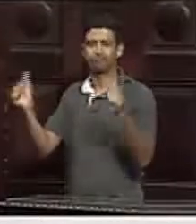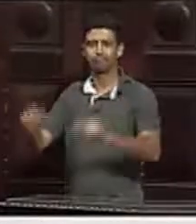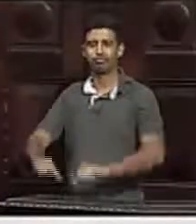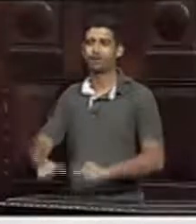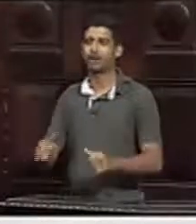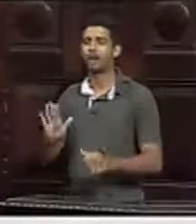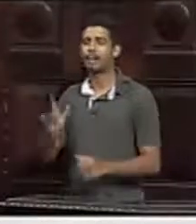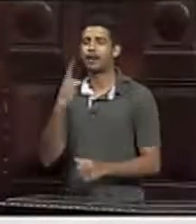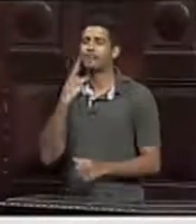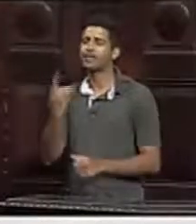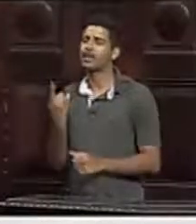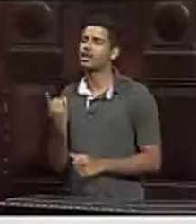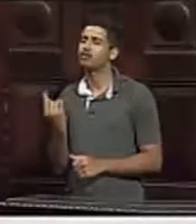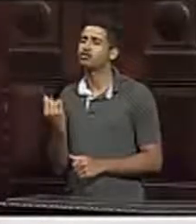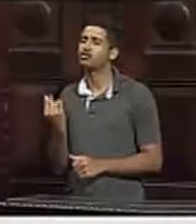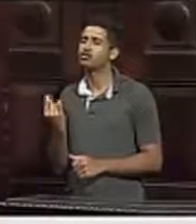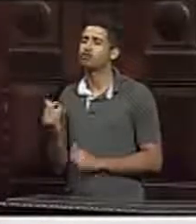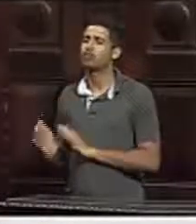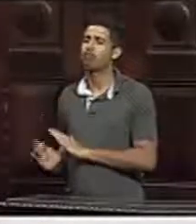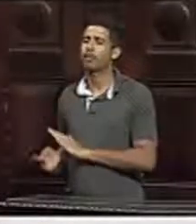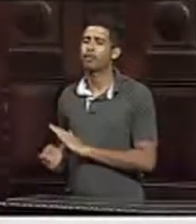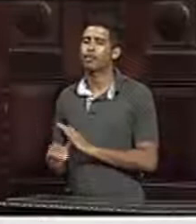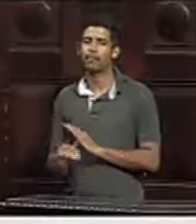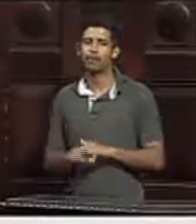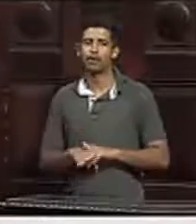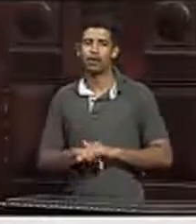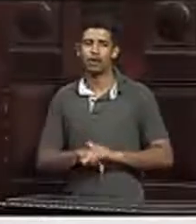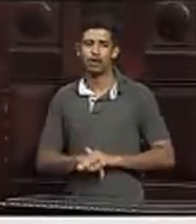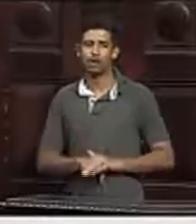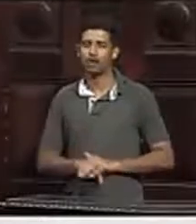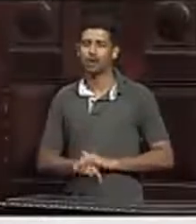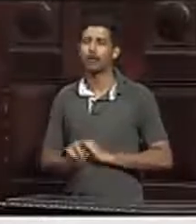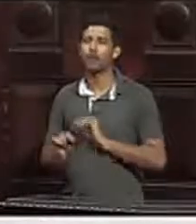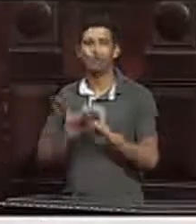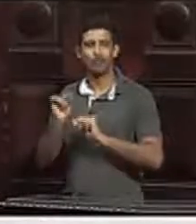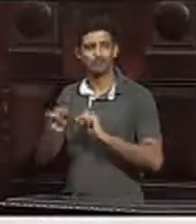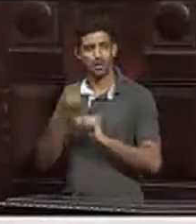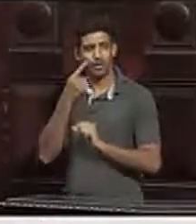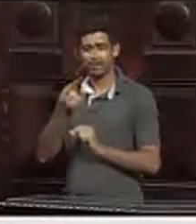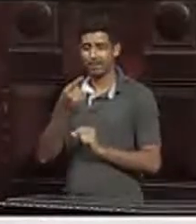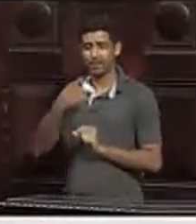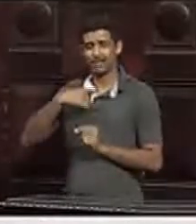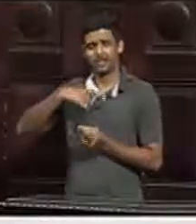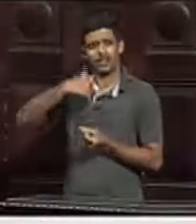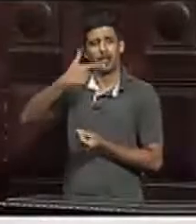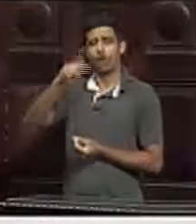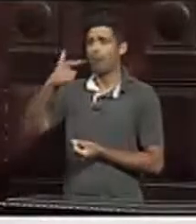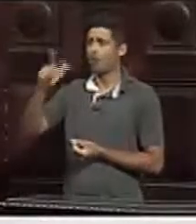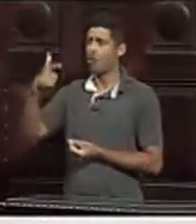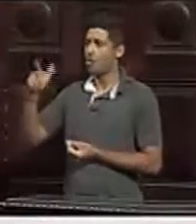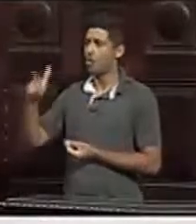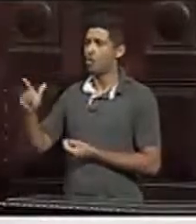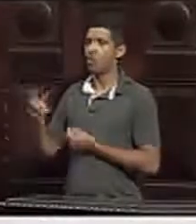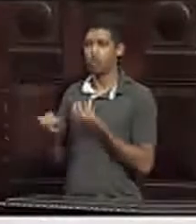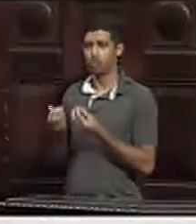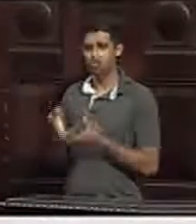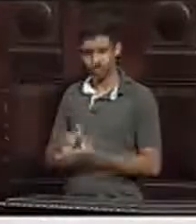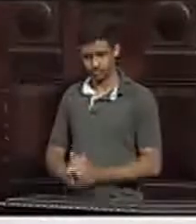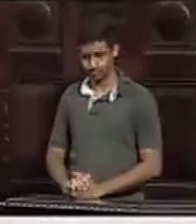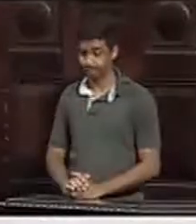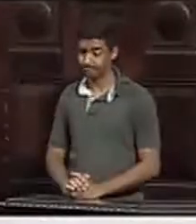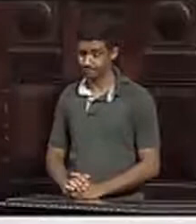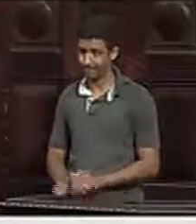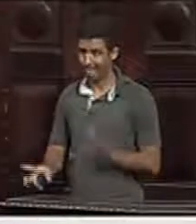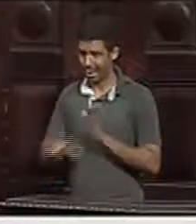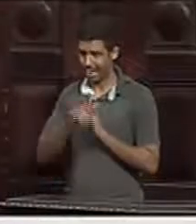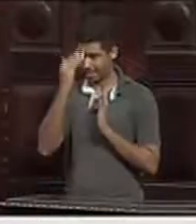a lavagem de dinheiro também se dá através de outros mecanismos aparentemente ilegais.